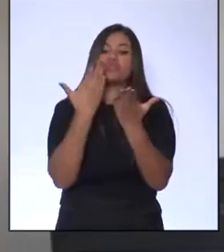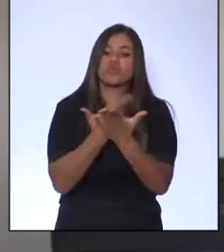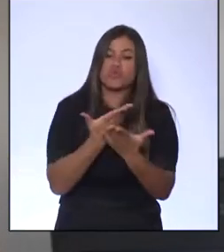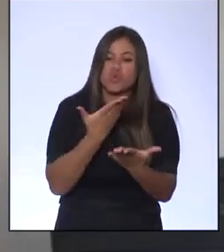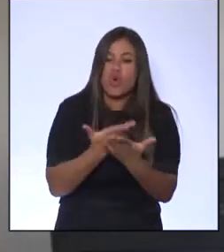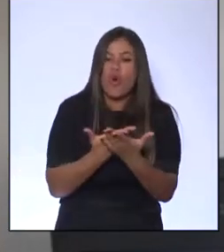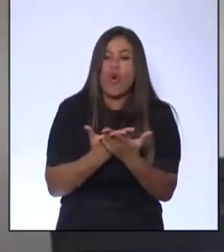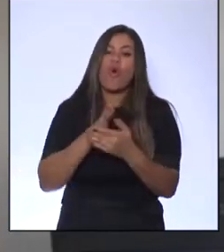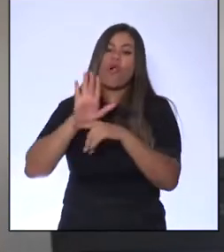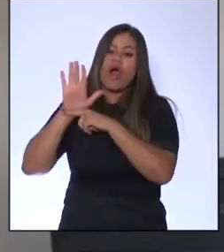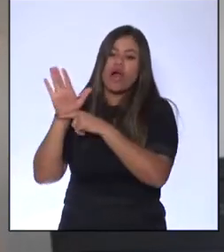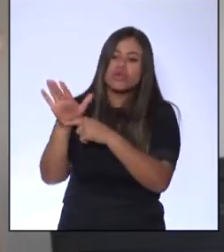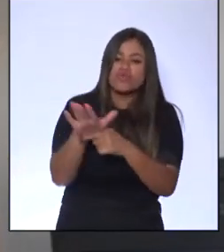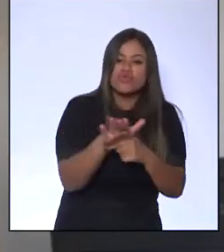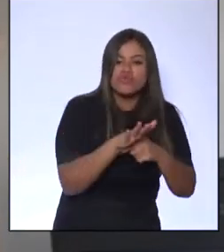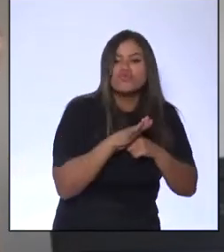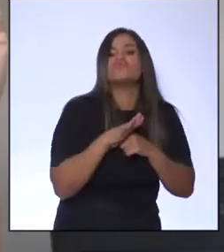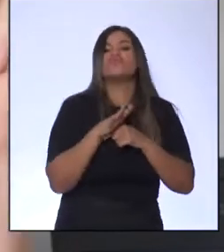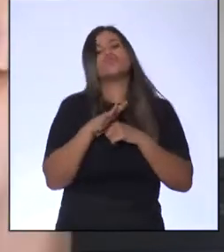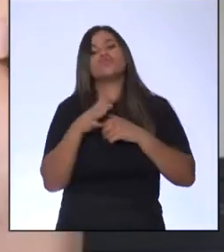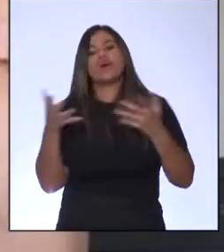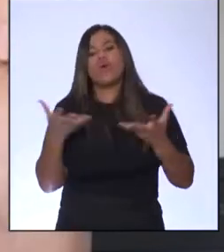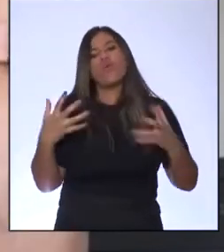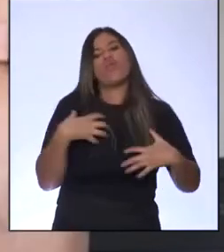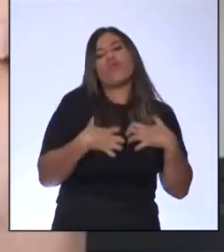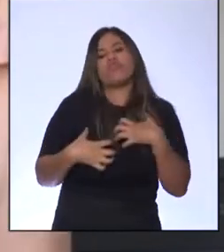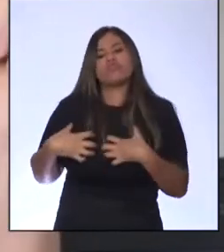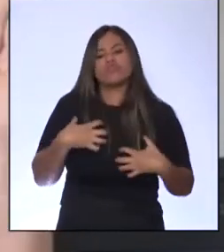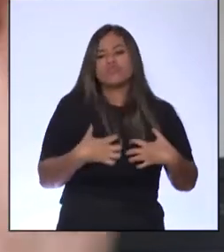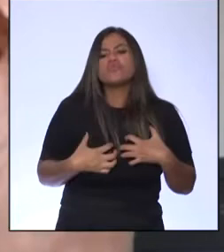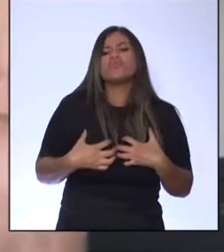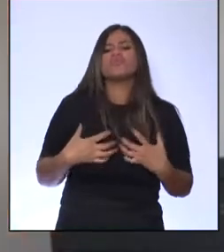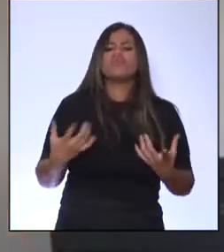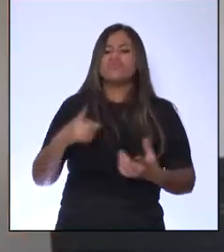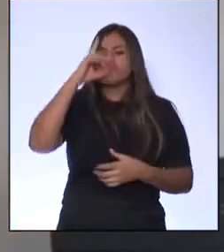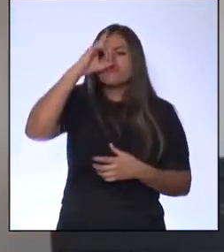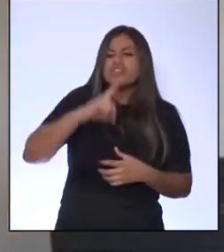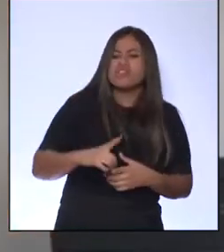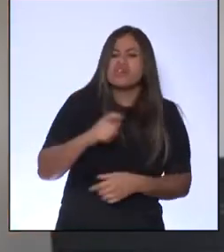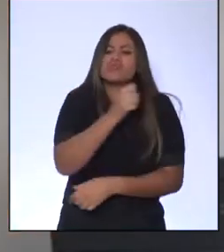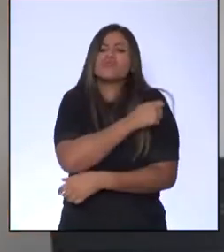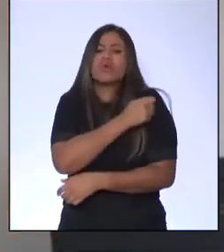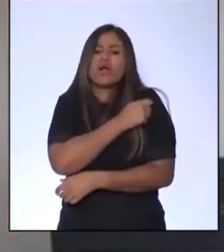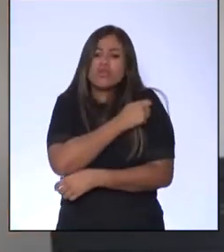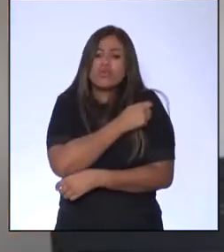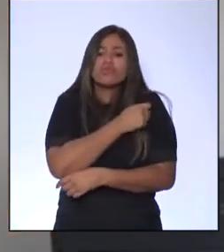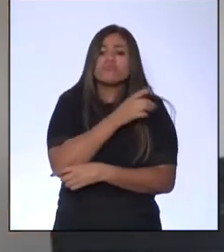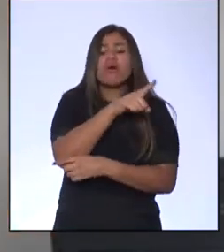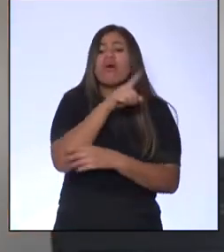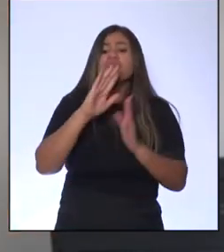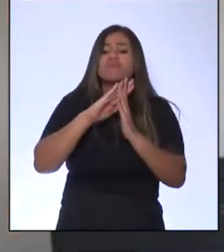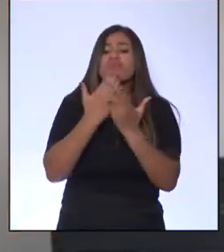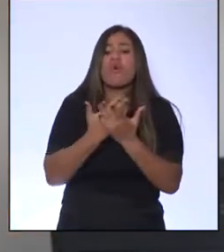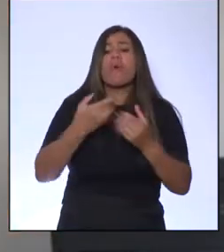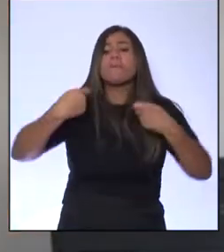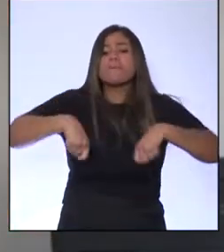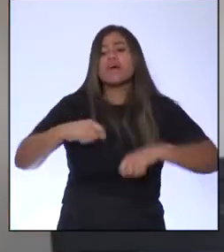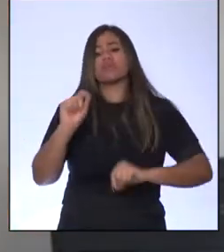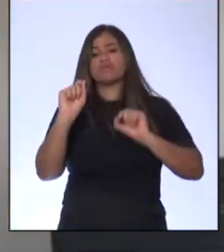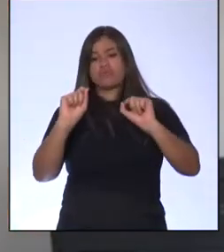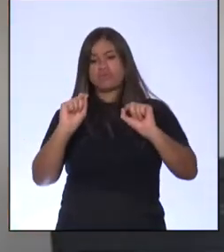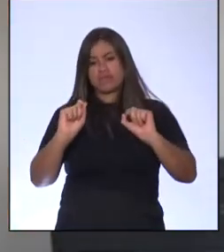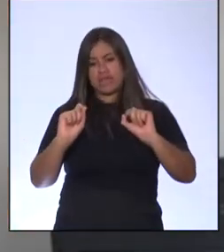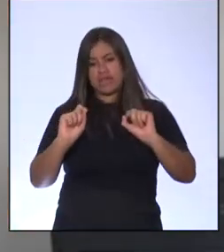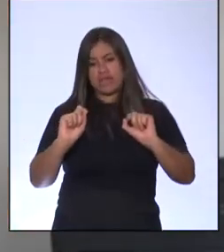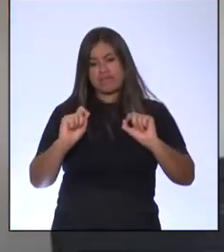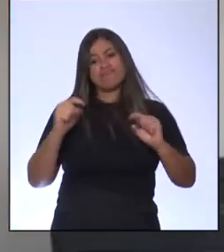às demandas, aos anseios e aos direitos dos alunos no século XXI.